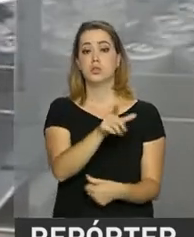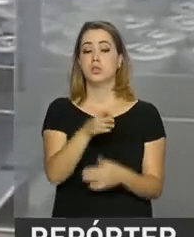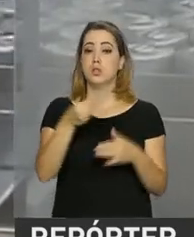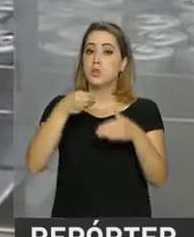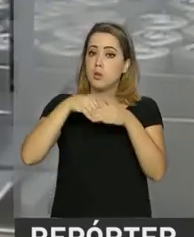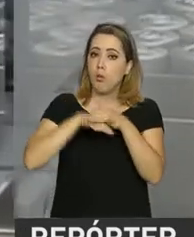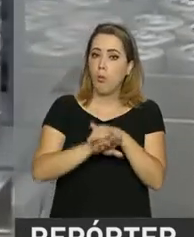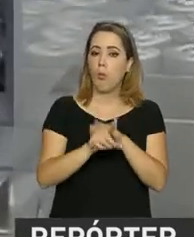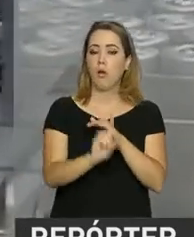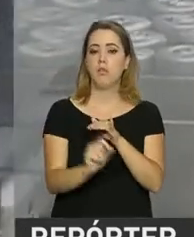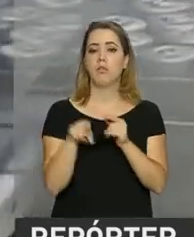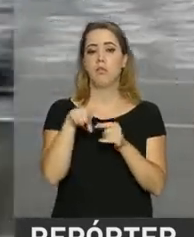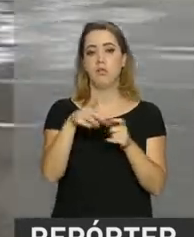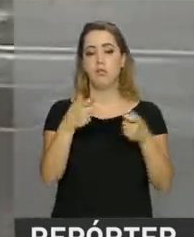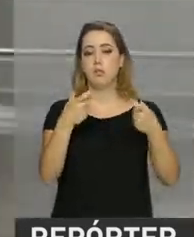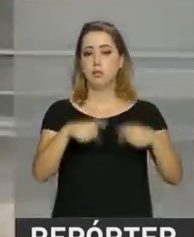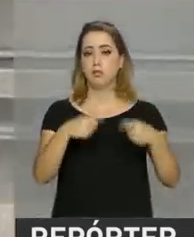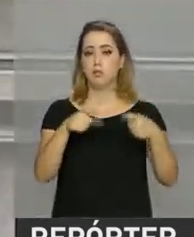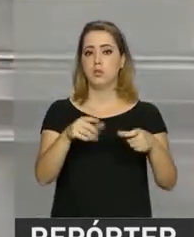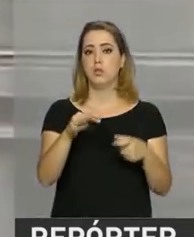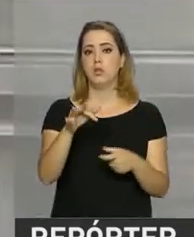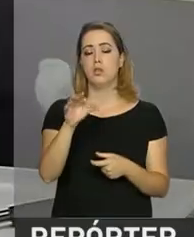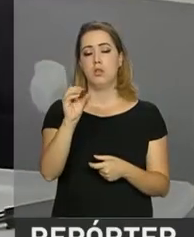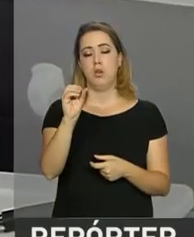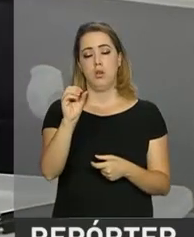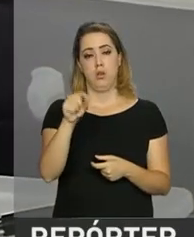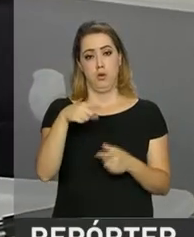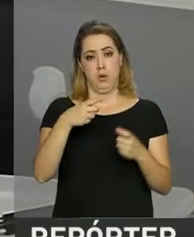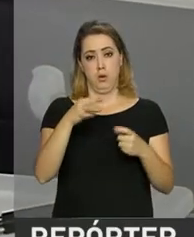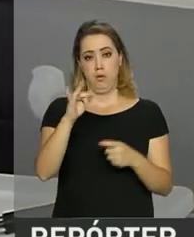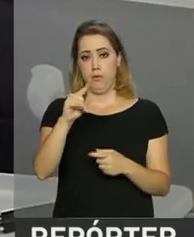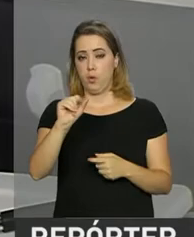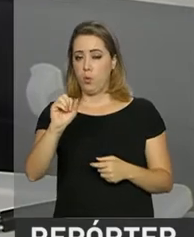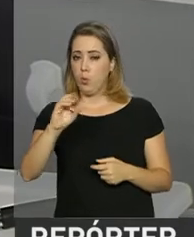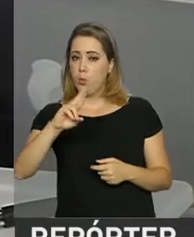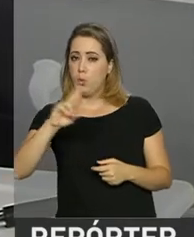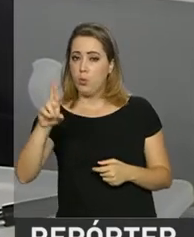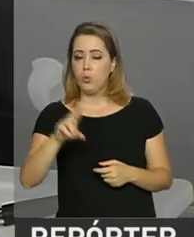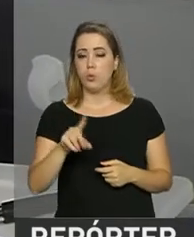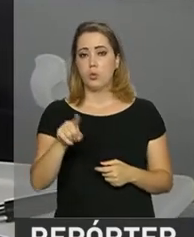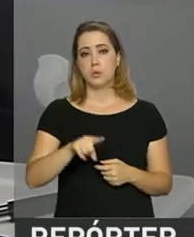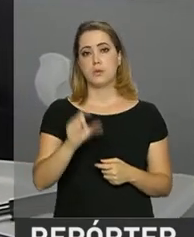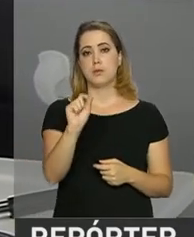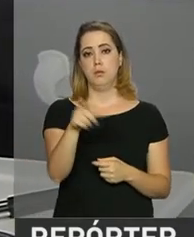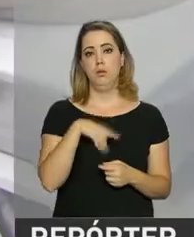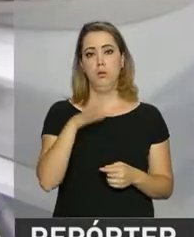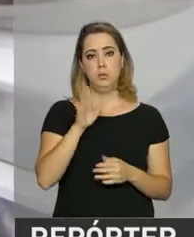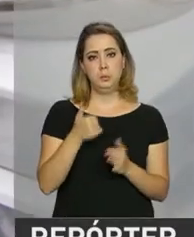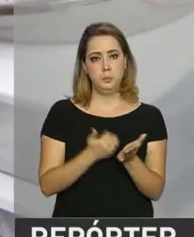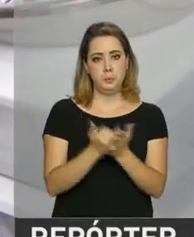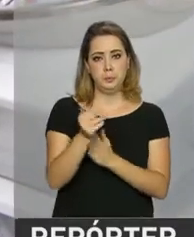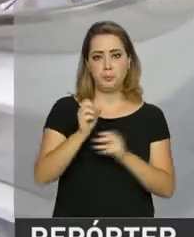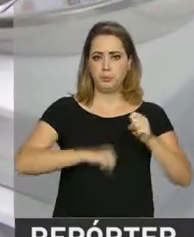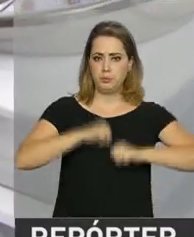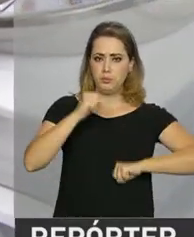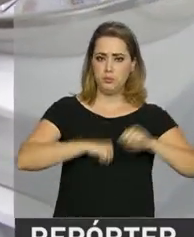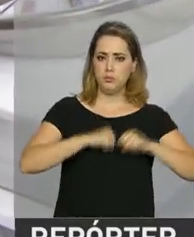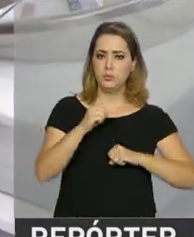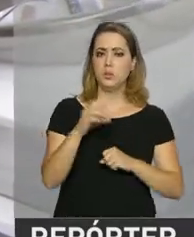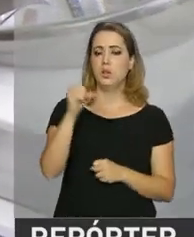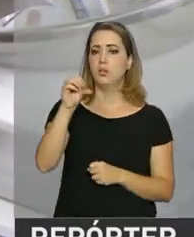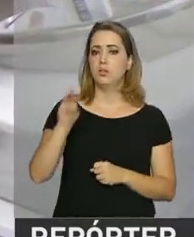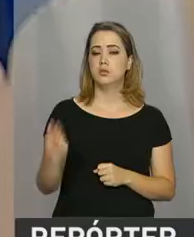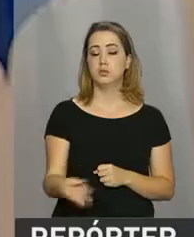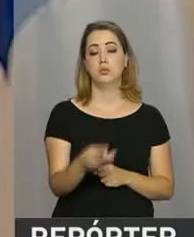laboratório biomanguinhos da fundação oswaldo cruz a fiocruz já iniciou a produção de outras 9 milhões de doses